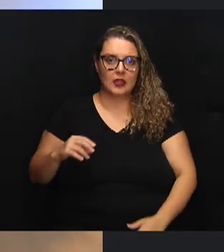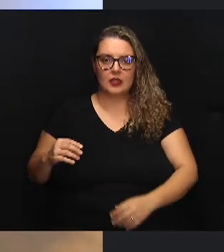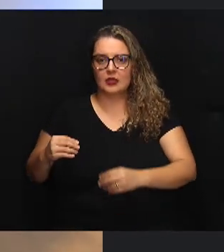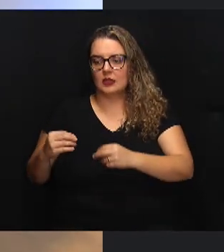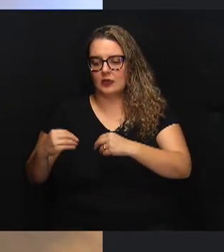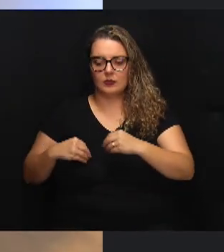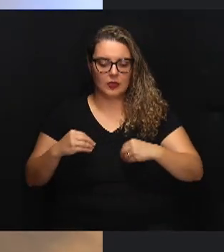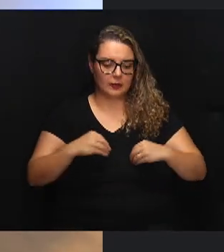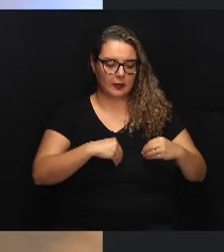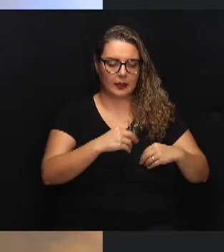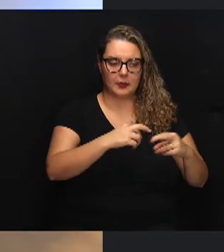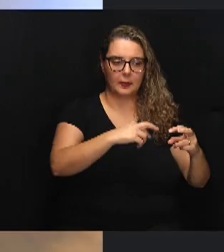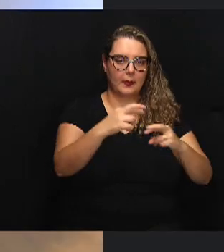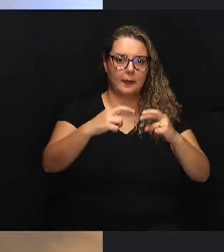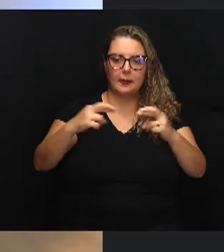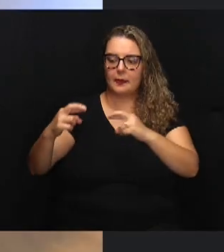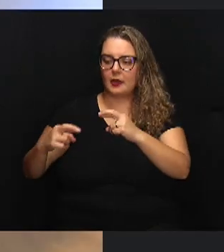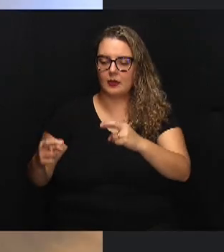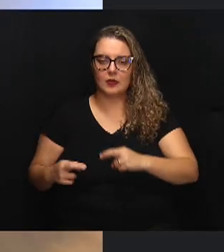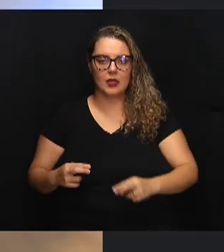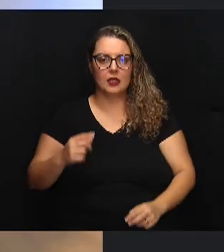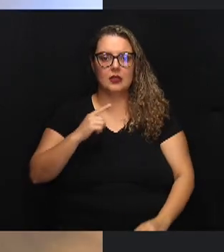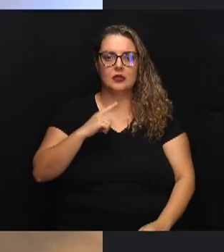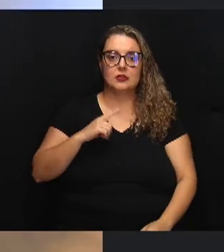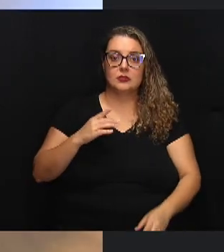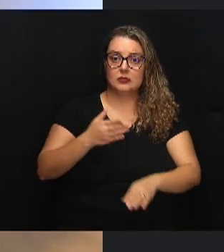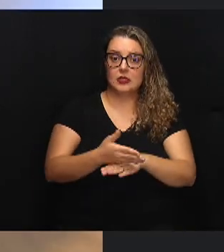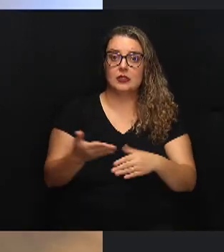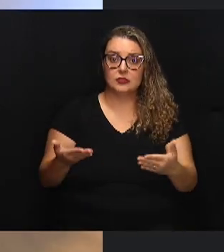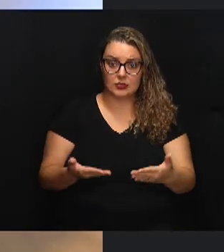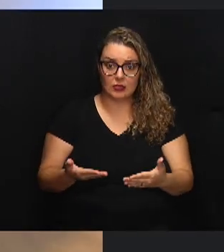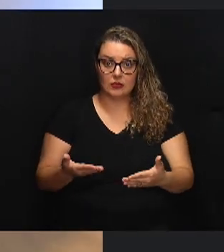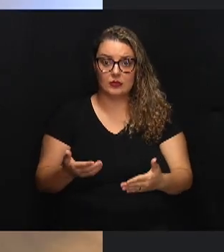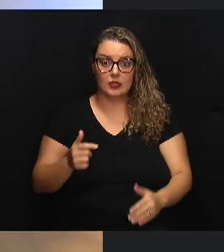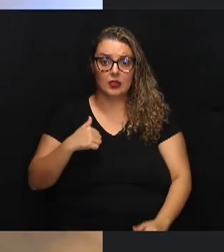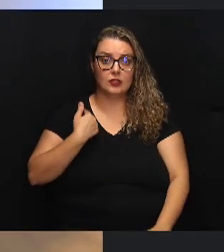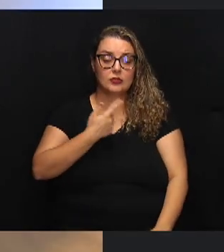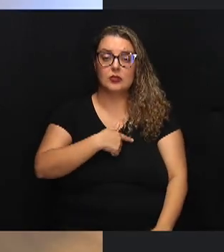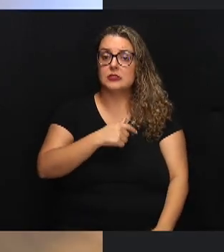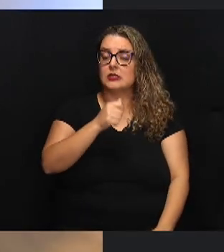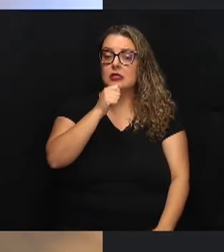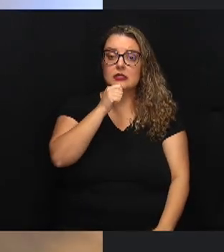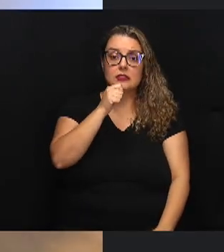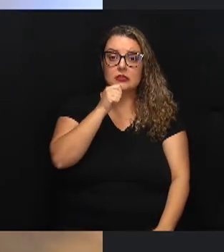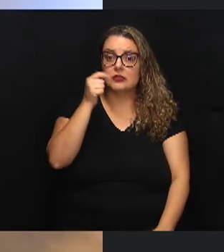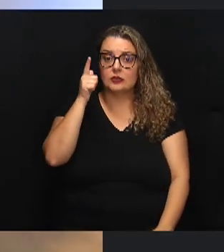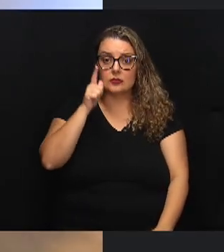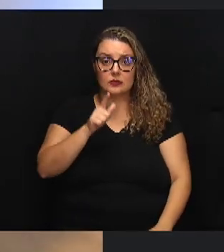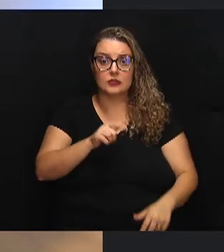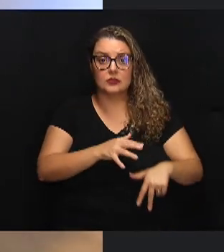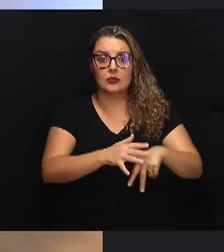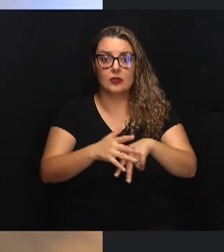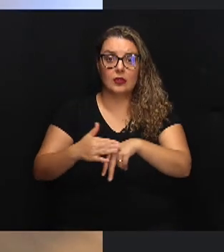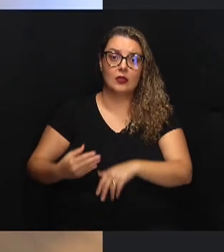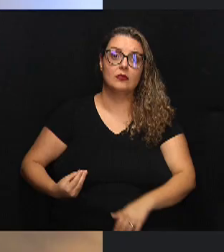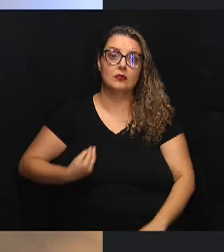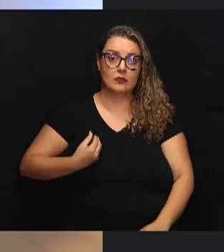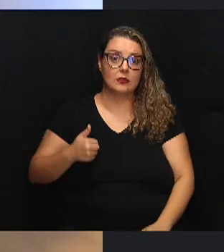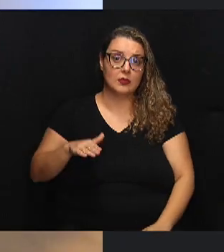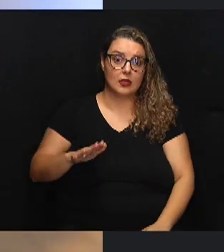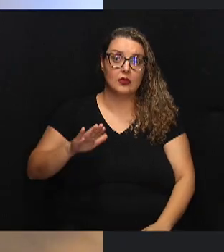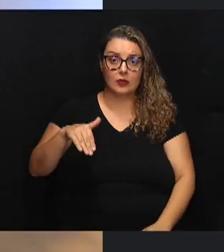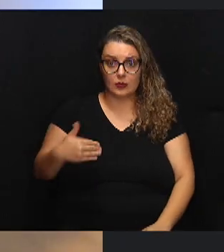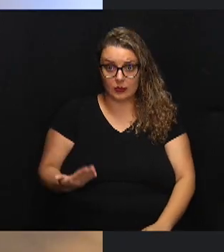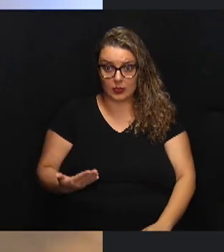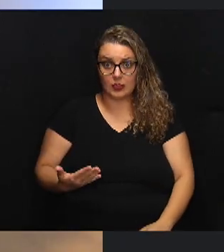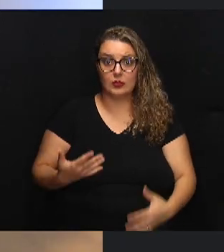exames, né, os exames que a gente tem acesso hoje, a gente ainda não consegue fazer esses pacientes viverem mais quando eles são acometidos